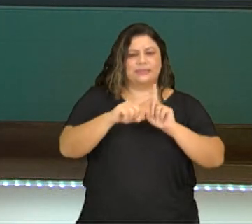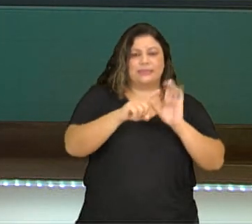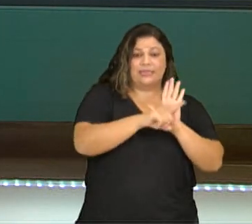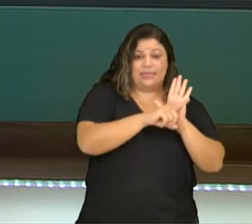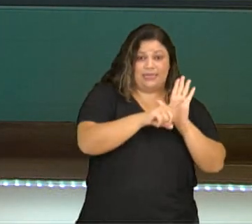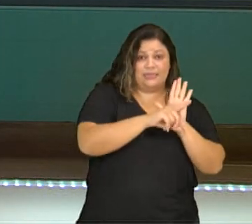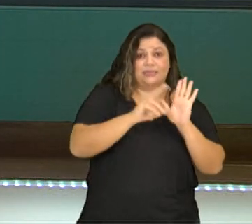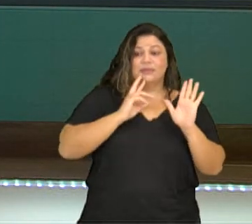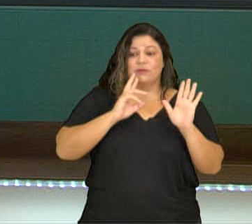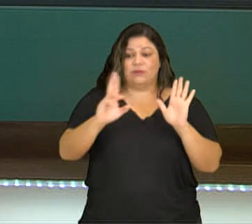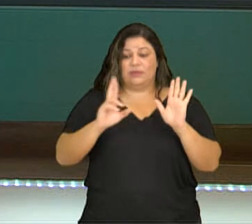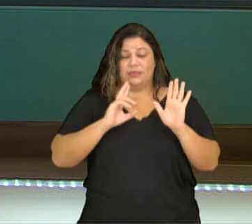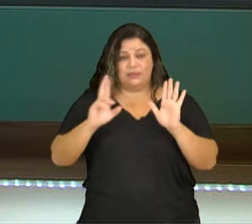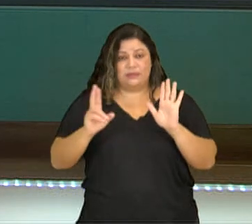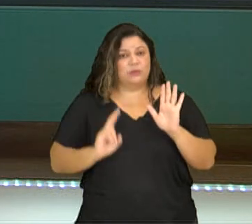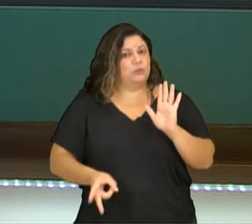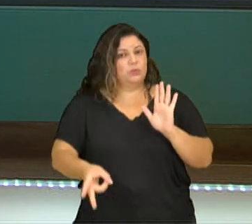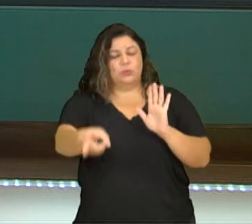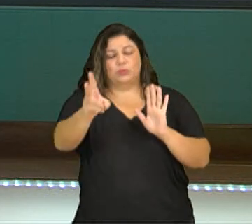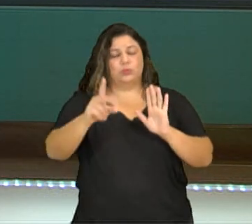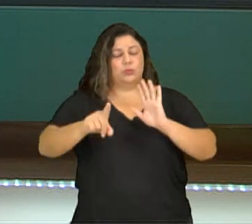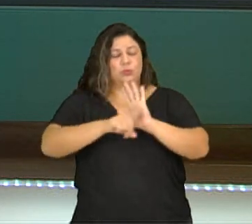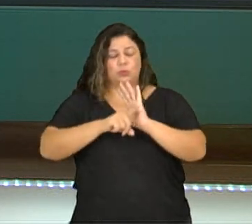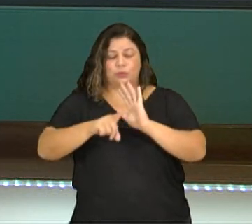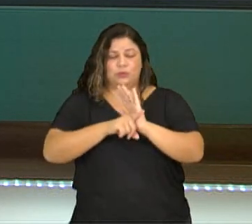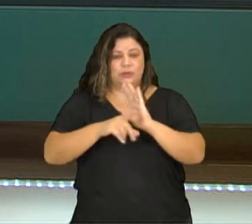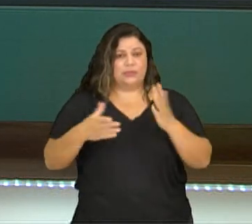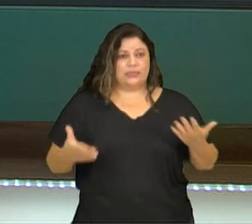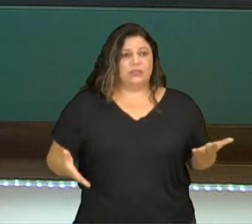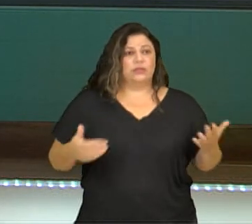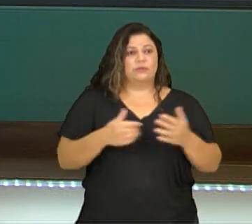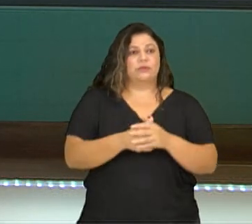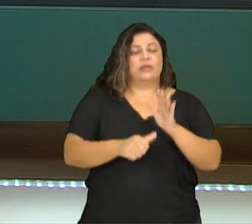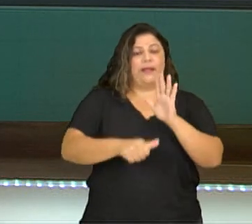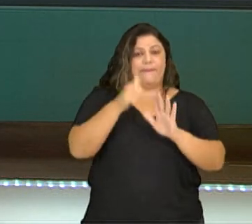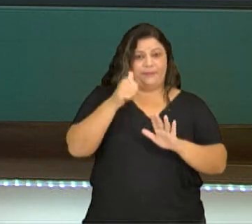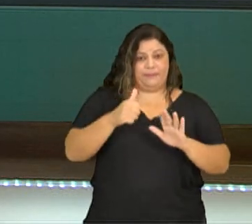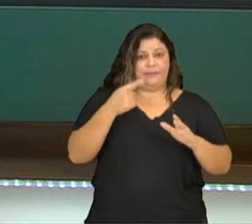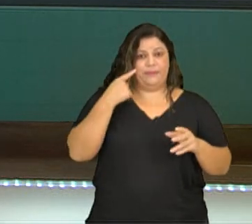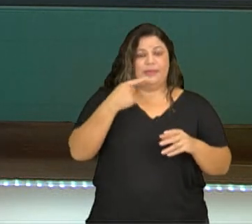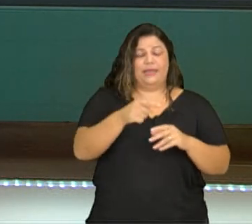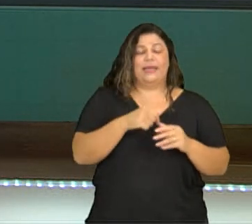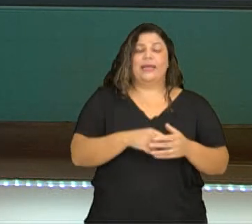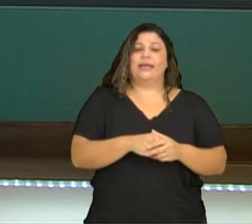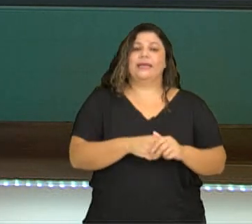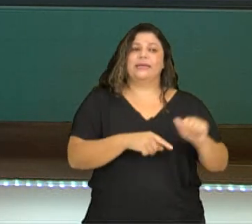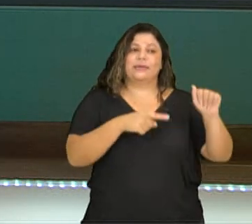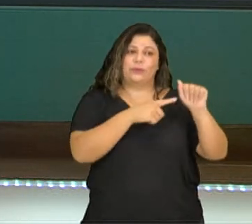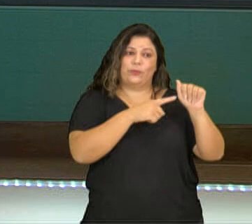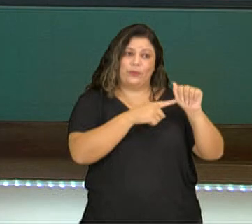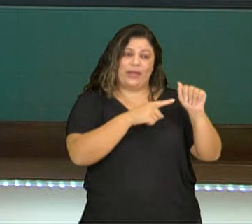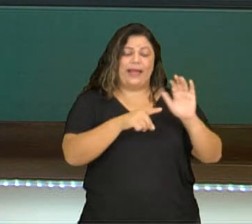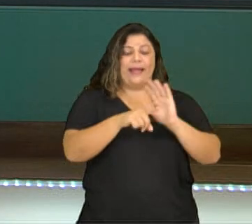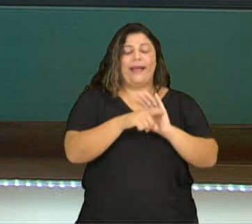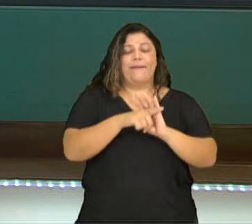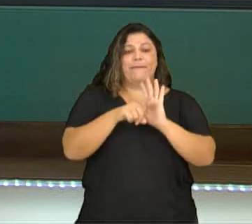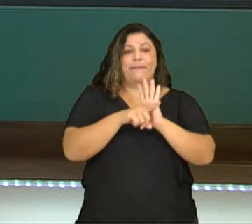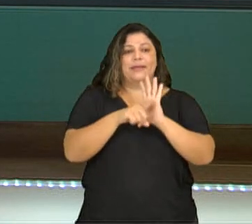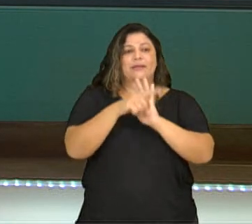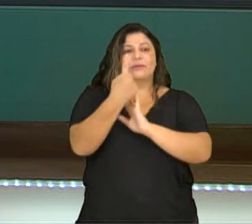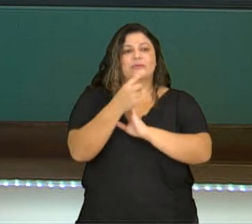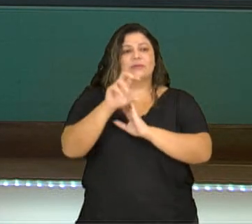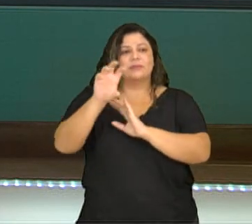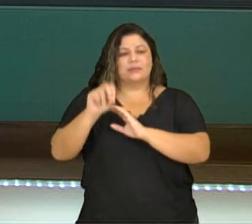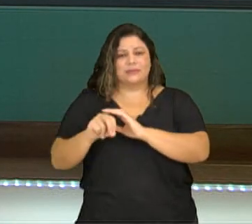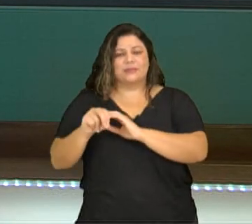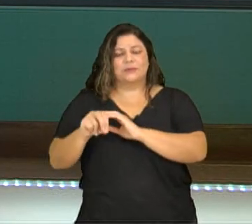o resultado continua negativo. Então, a primeira dupla, ela está negativa, ela fez menos 150